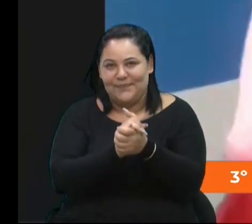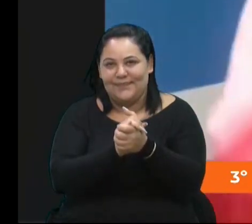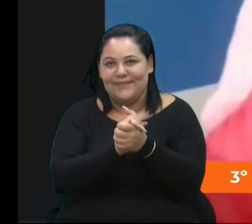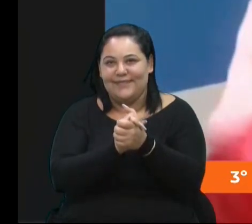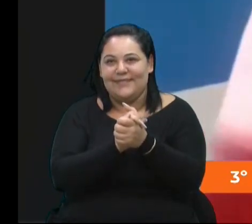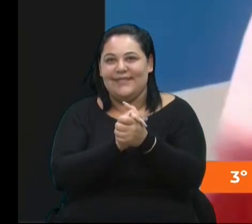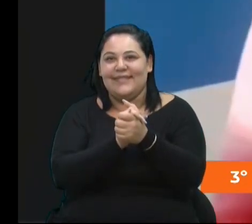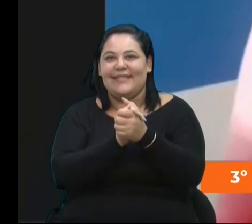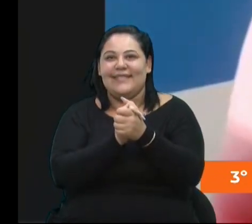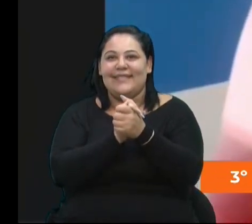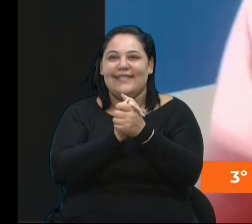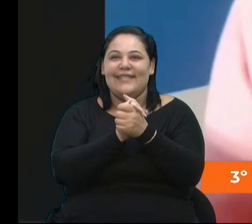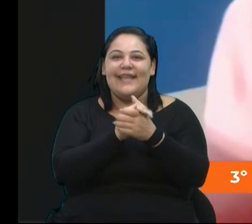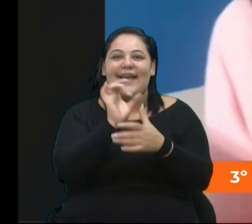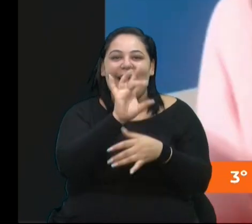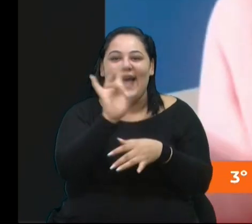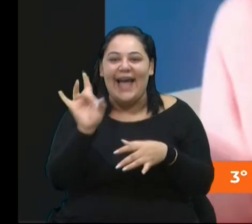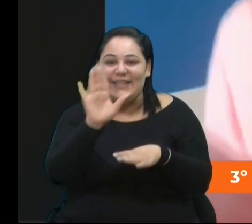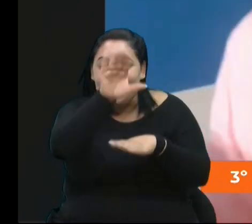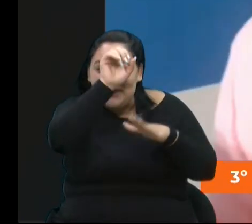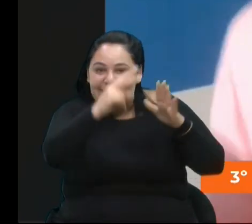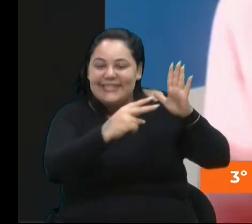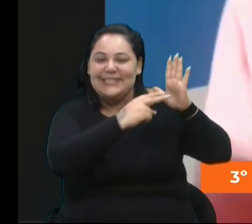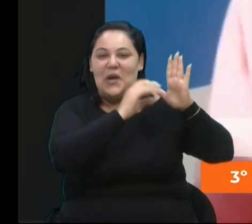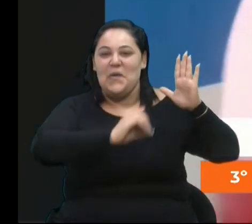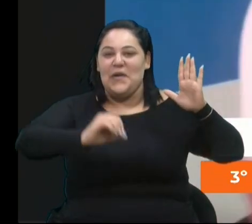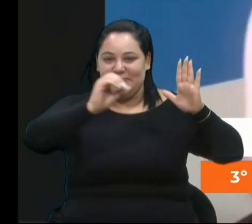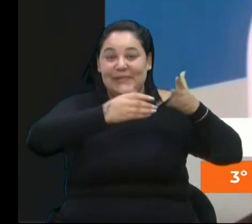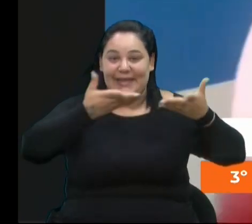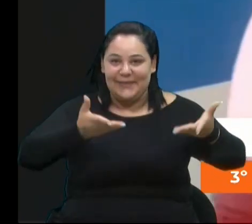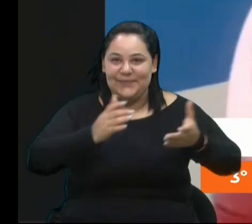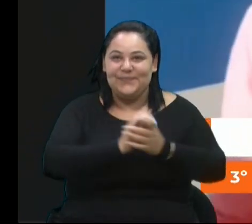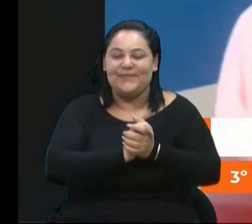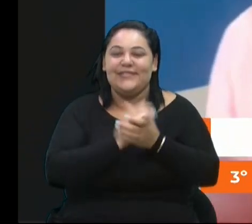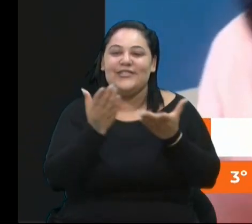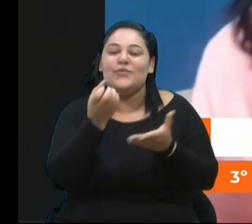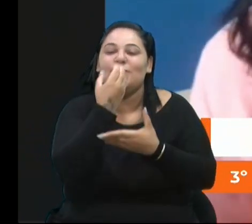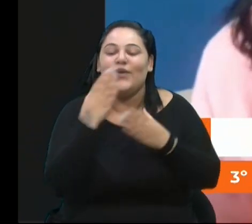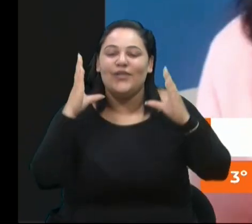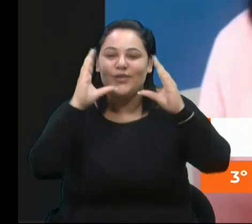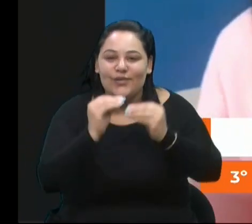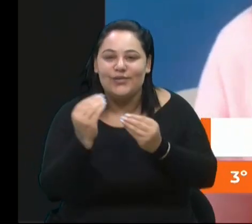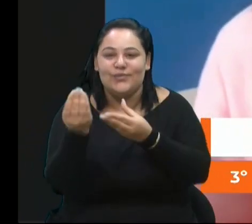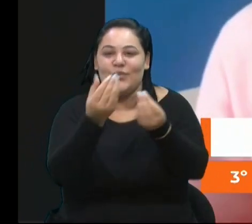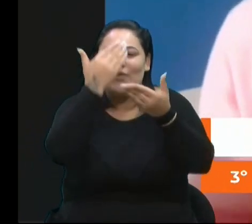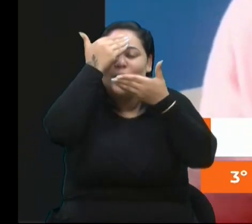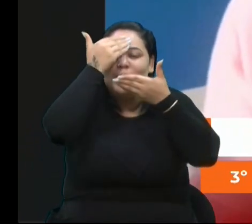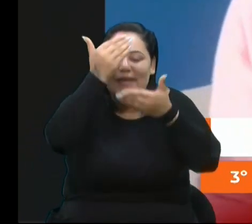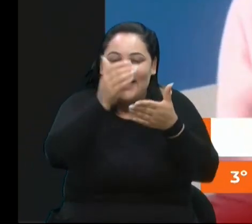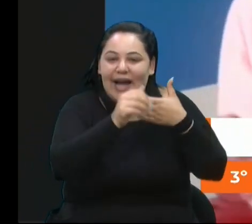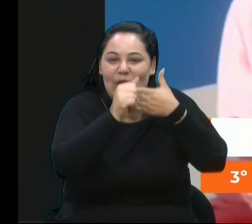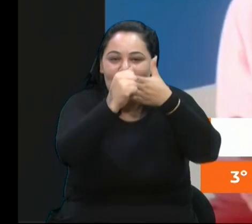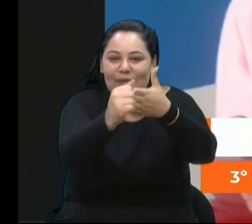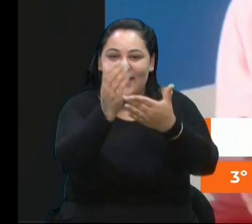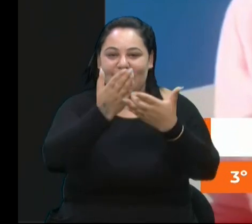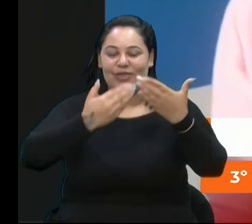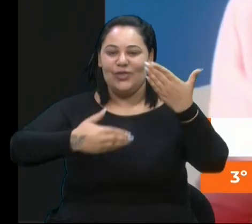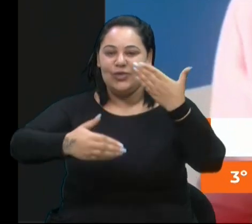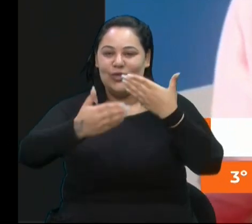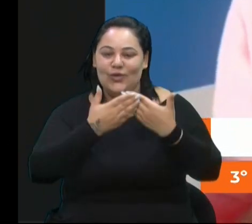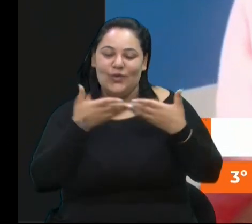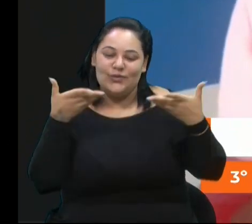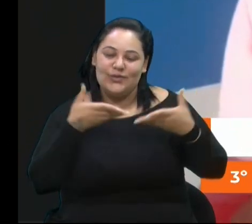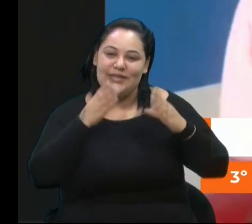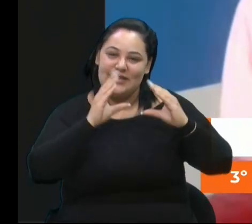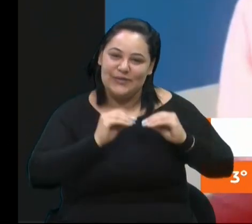cada chacoalhão aqui desse moço que eu vou te dizer uma coisa. Gente, boa noite, muito obrigada pela companhia de vocês todos